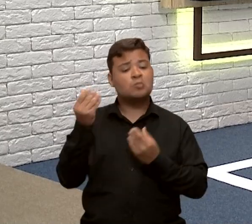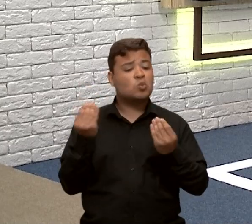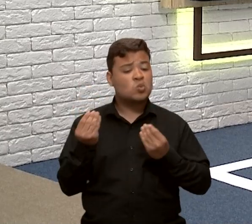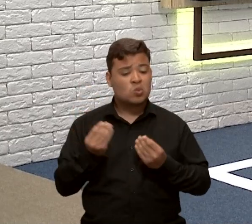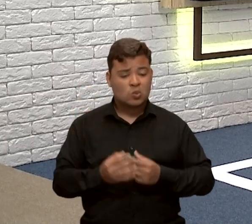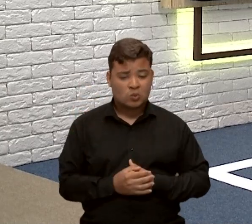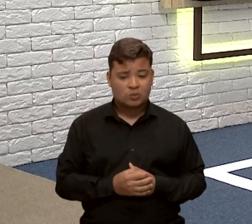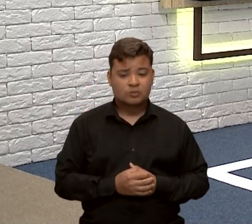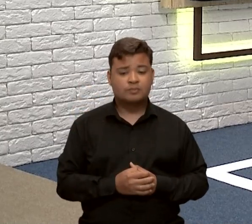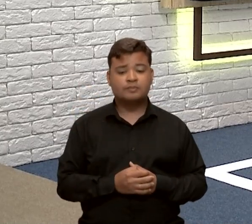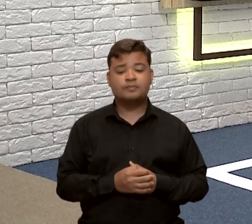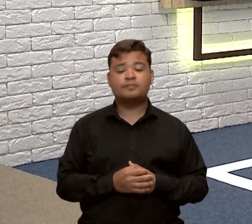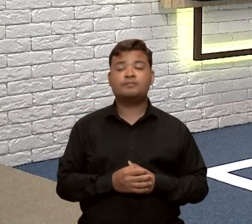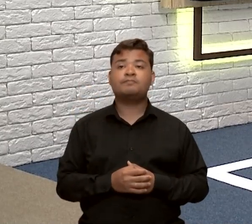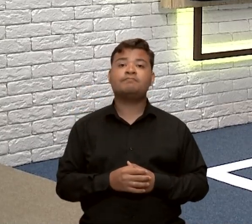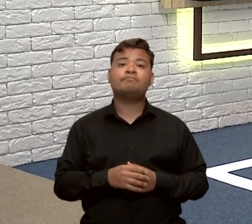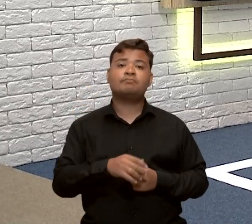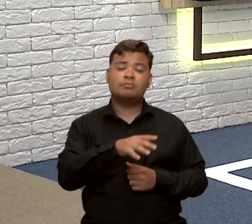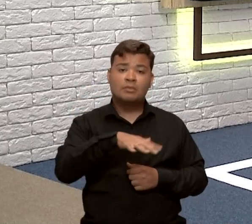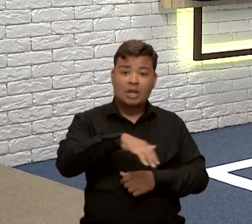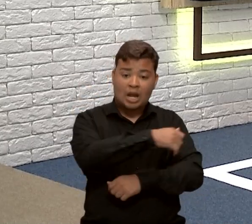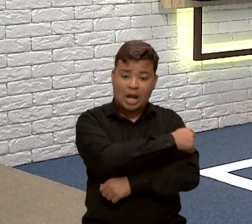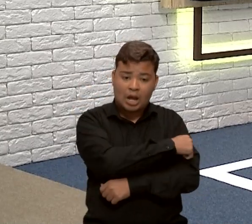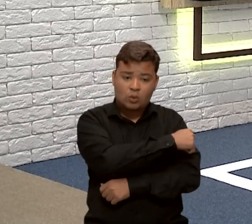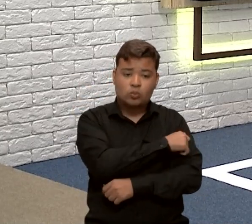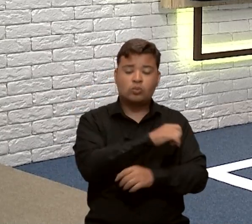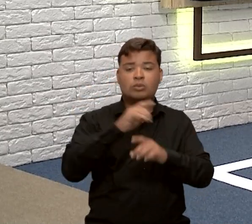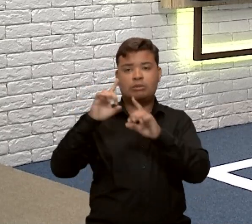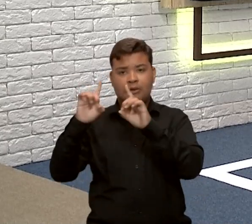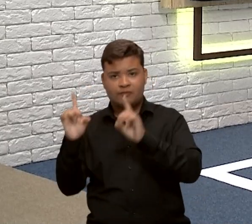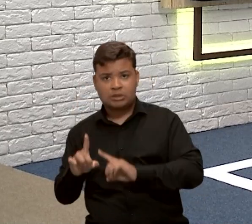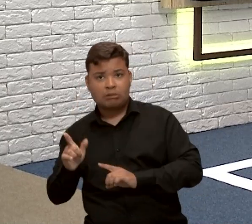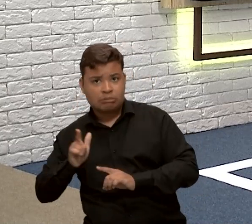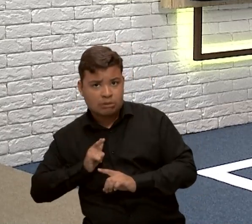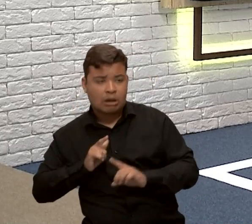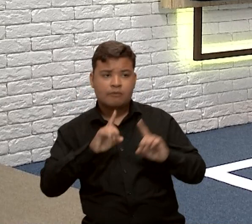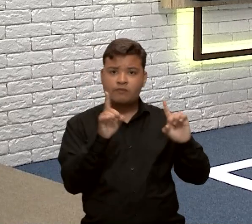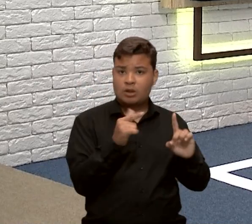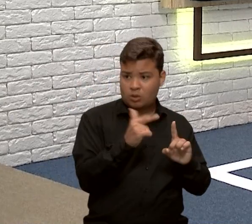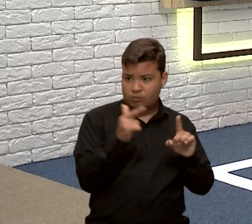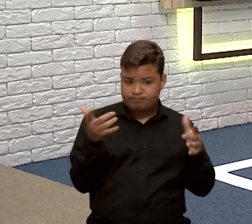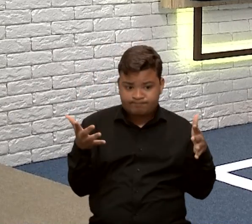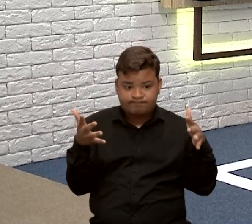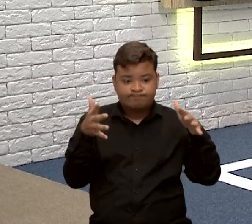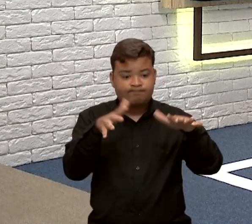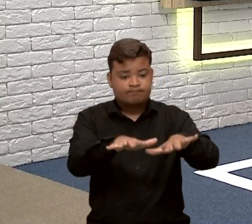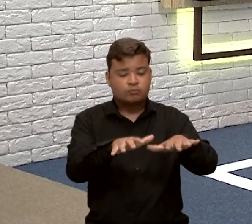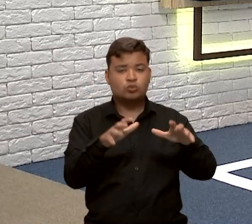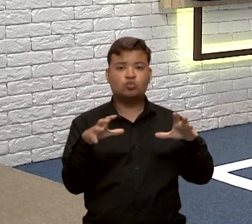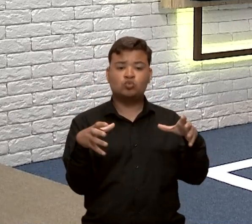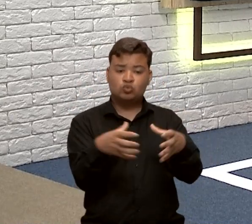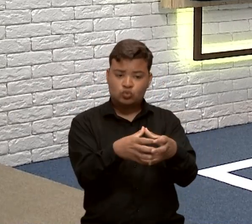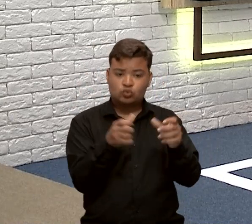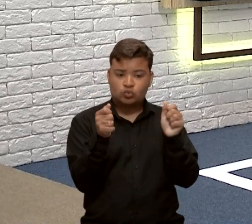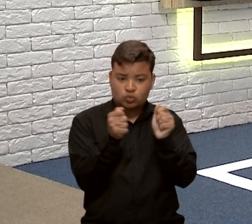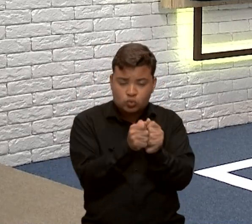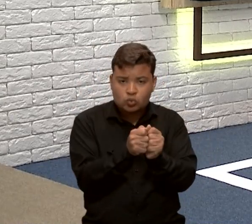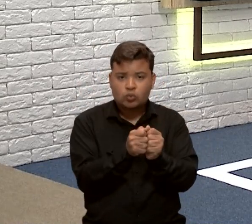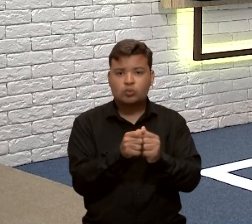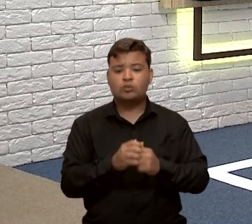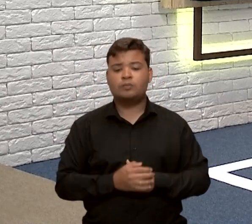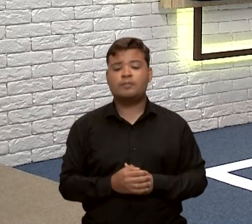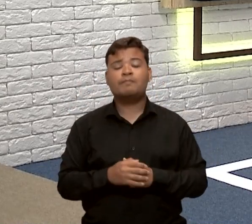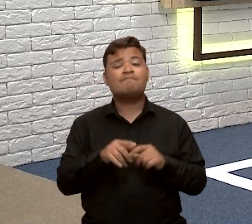os estudantes com e sem deficiência no mesmo espaço, essa integração total. Você já estava citando na resposta anterior que